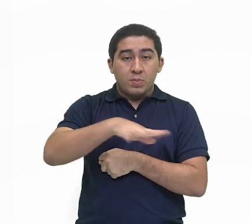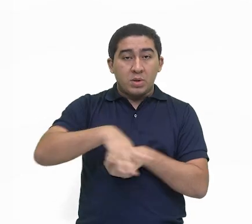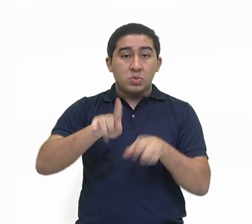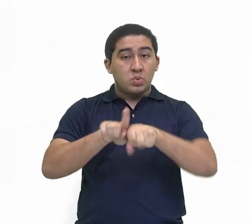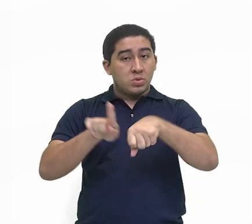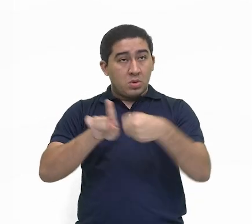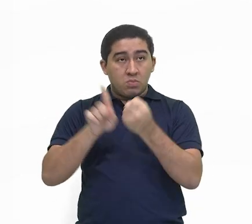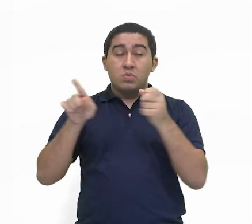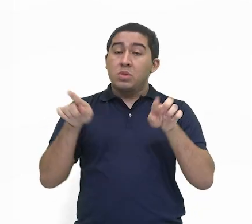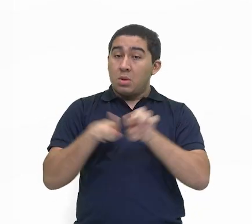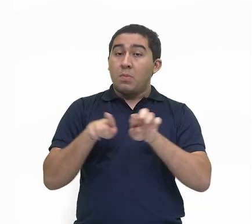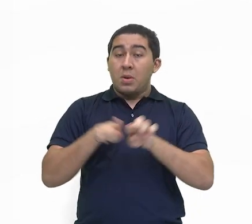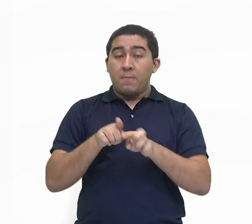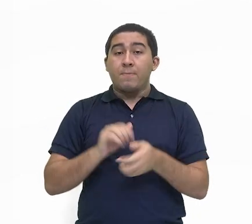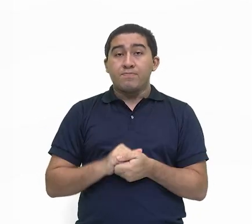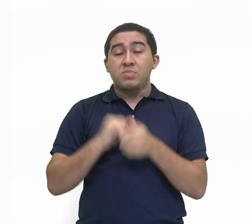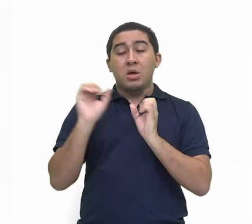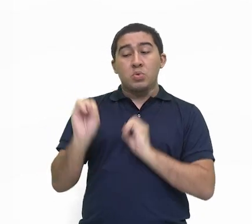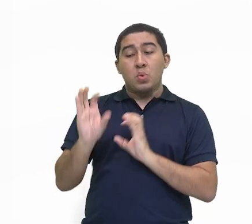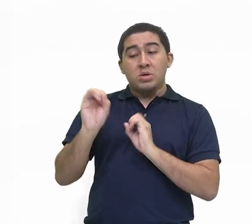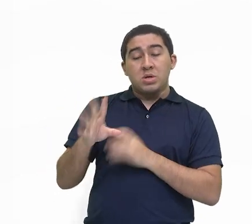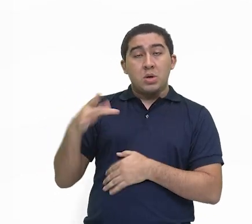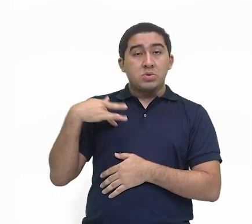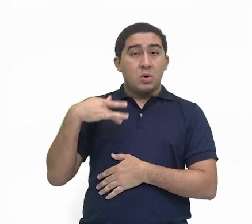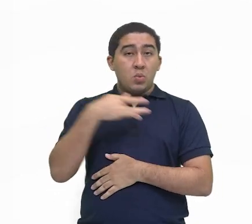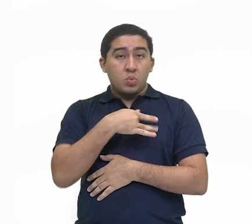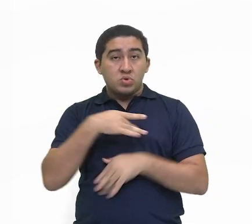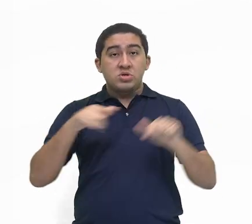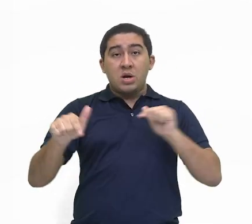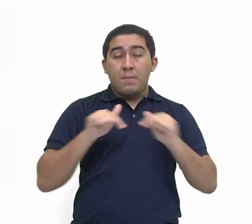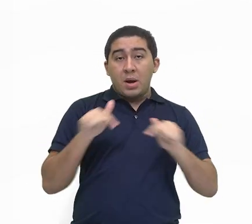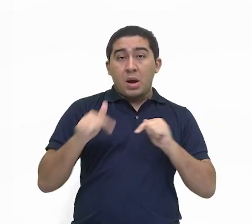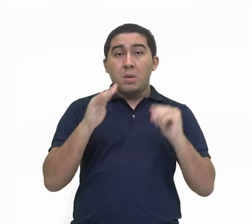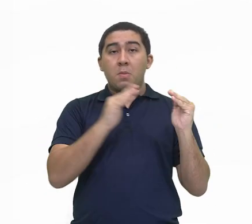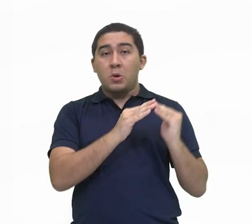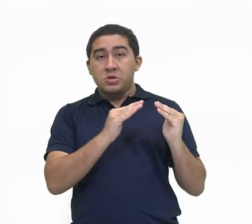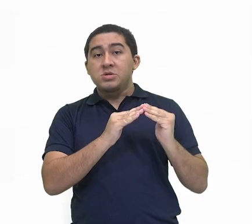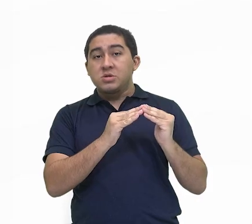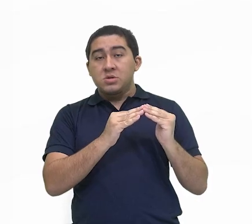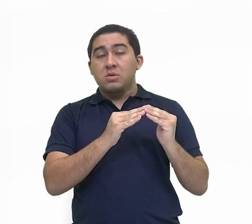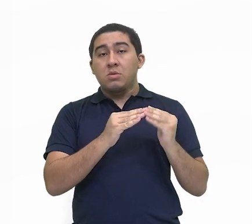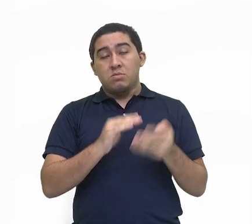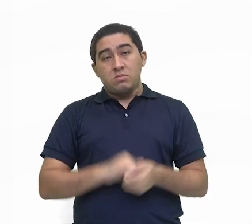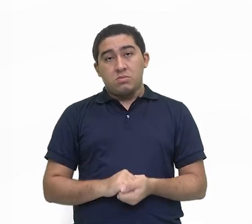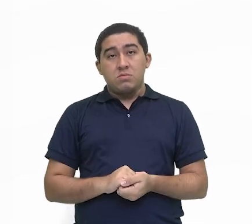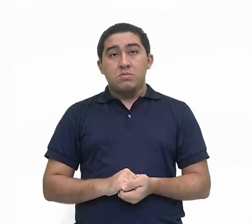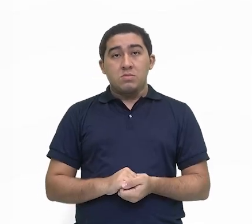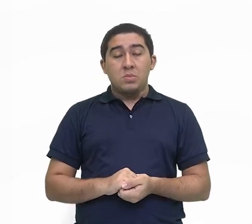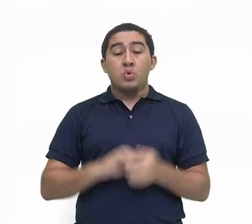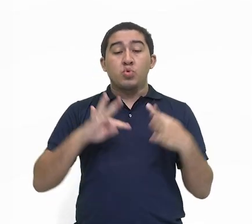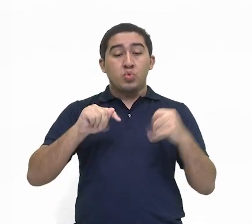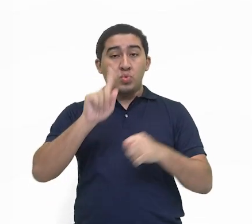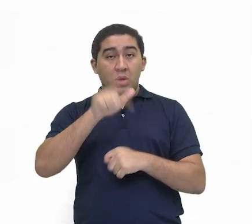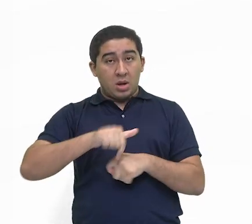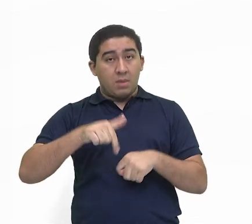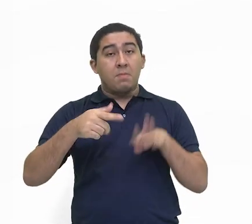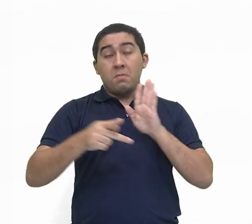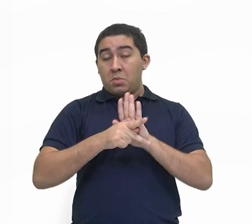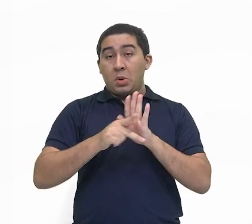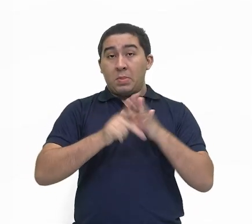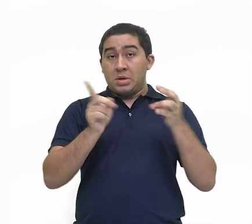social, né? A educação, a saúde, o trabalho, a moradia, né? Faz parte desse direito